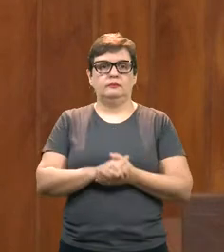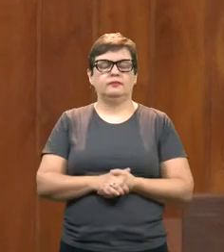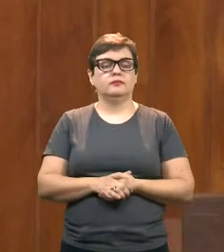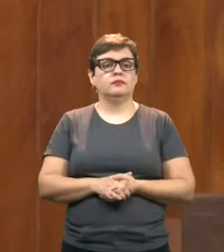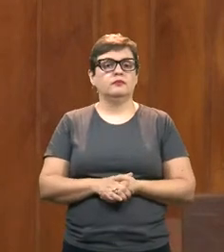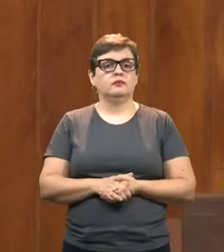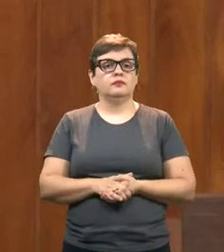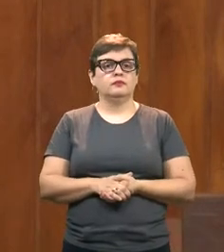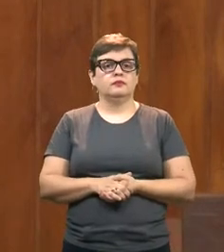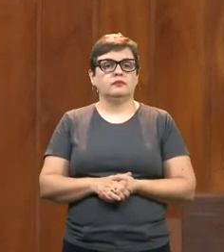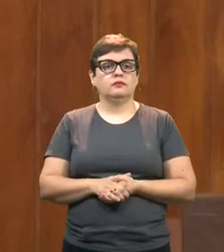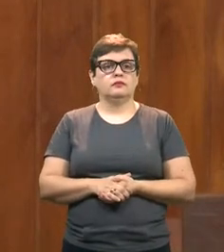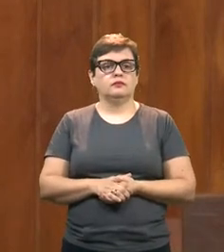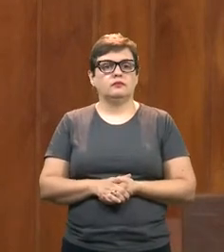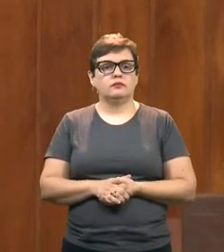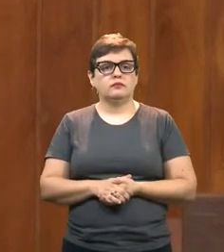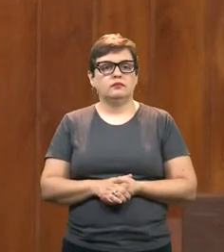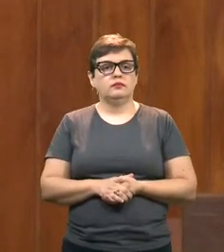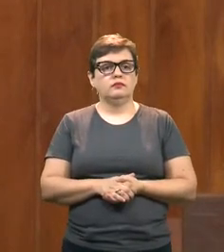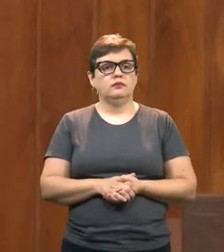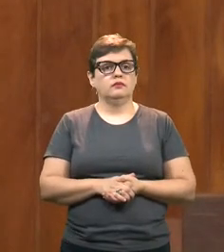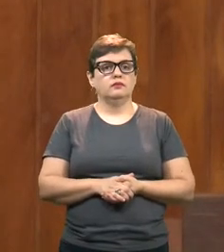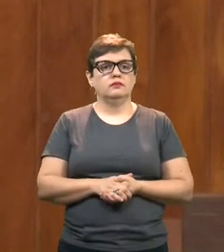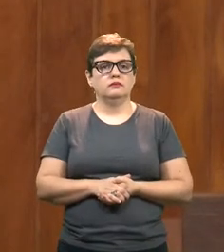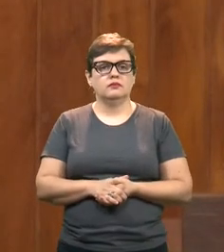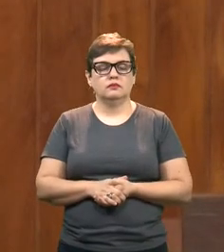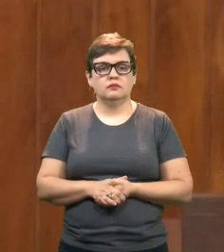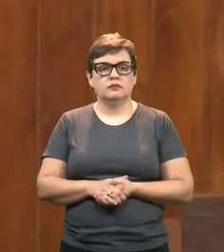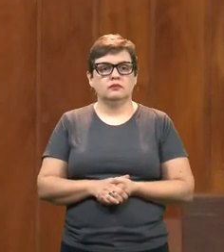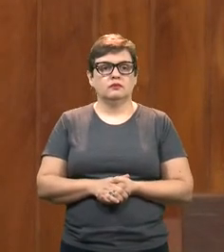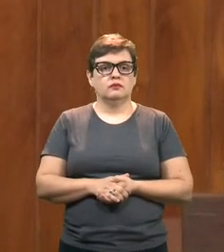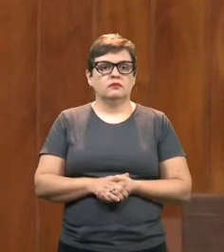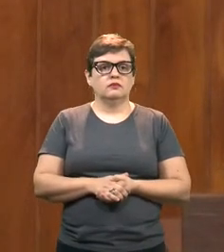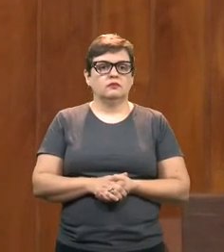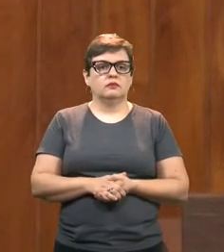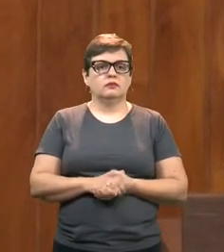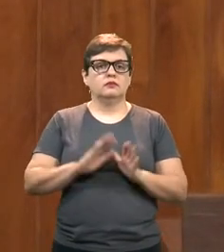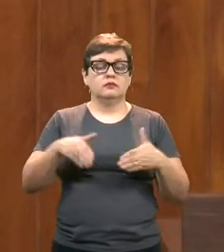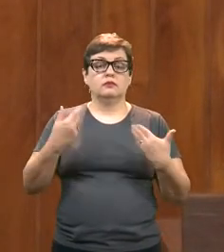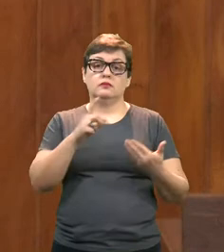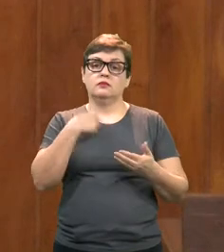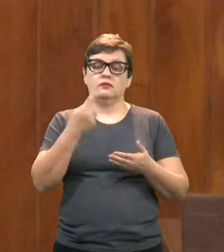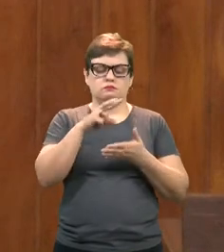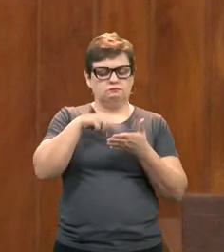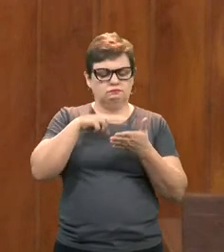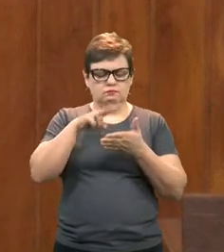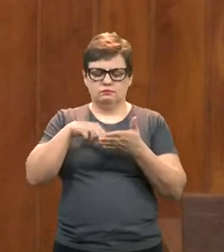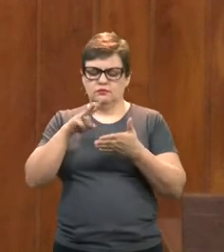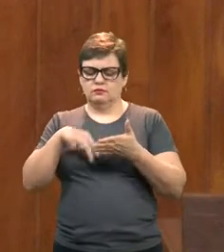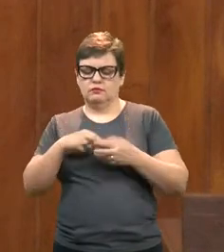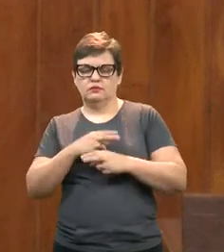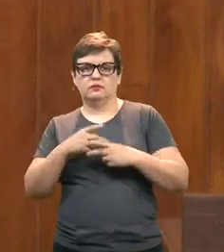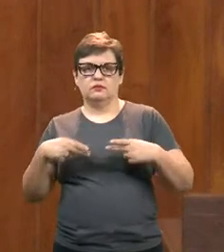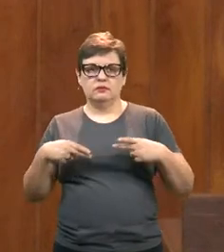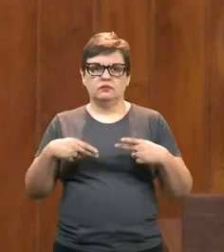tá? Bom, quando nós lemos artigos, e como eu disse, eu